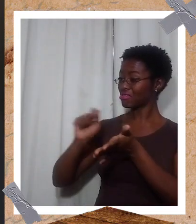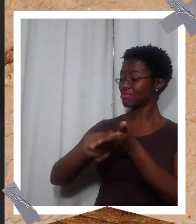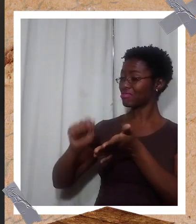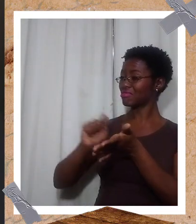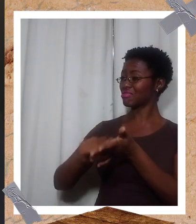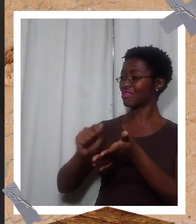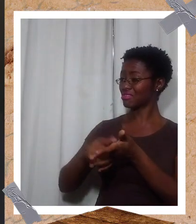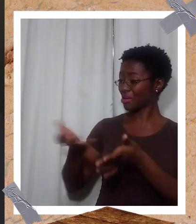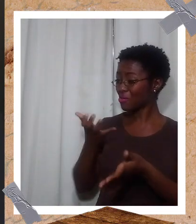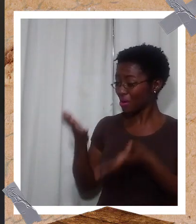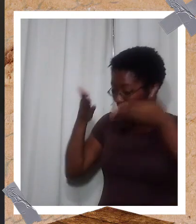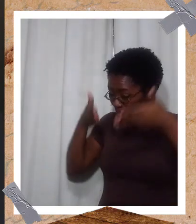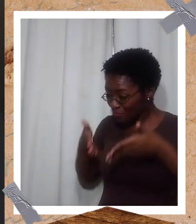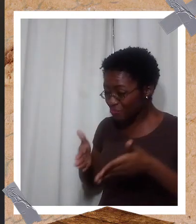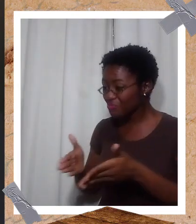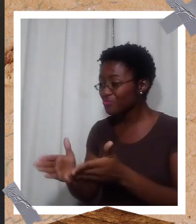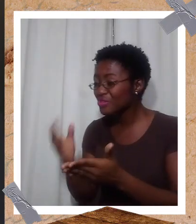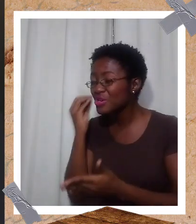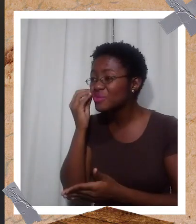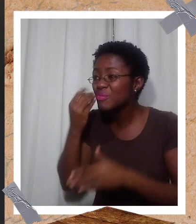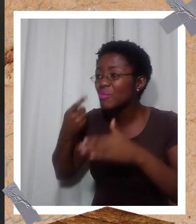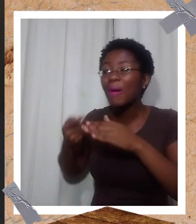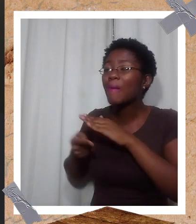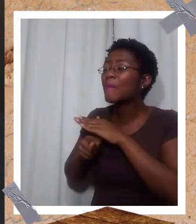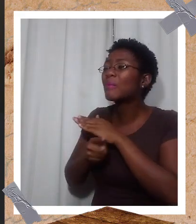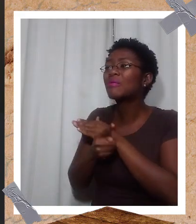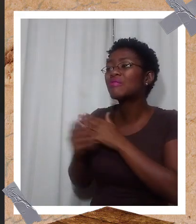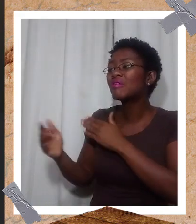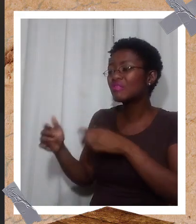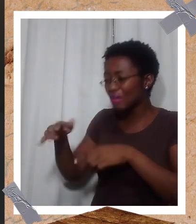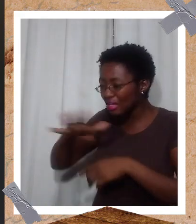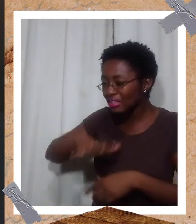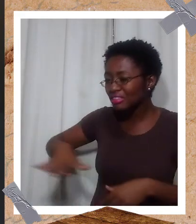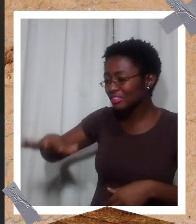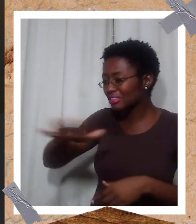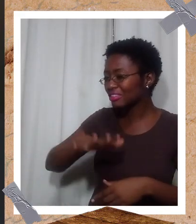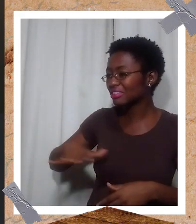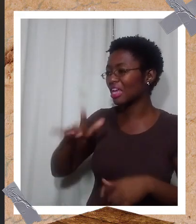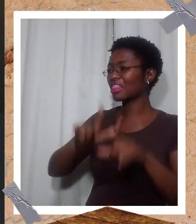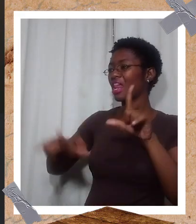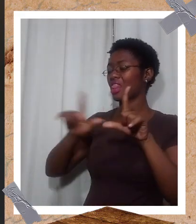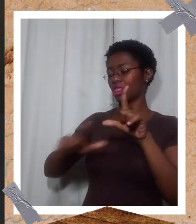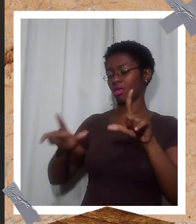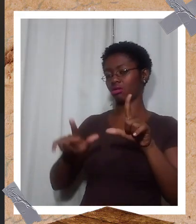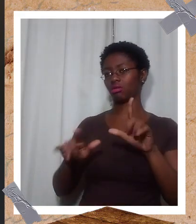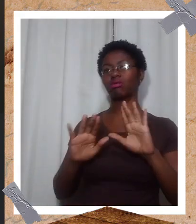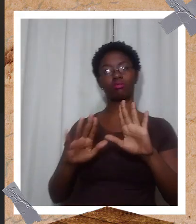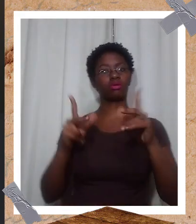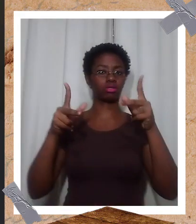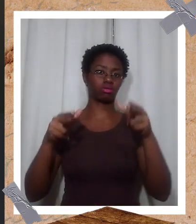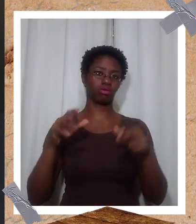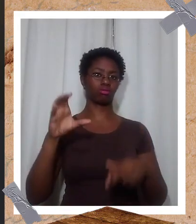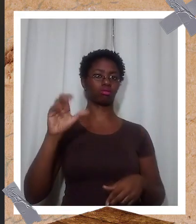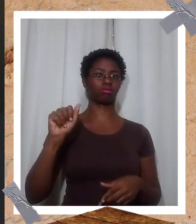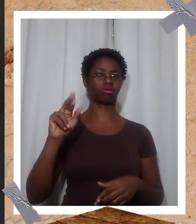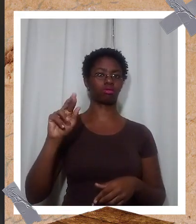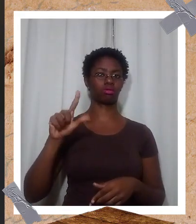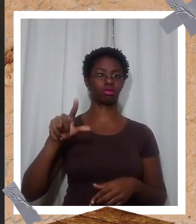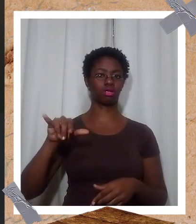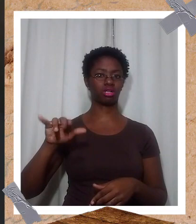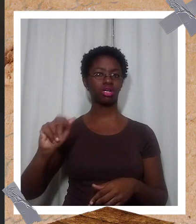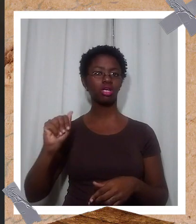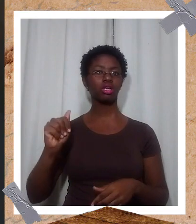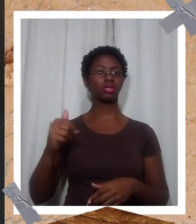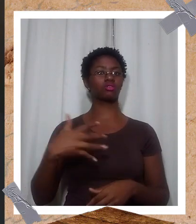grande imersão nesse meio literário. Mas, assim como Carolina, eu vivi todas